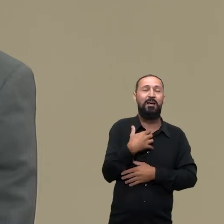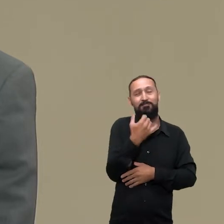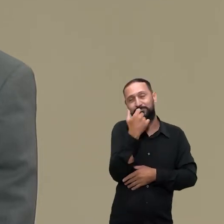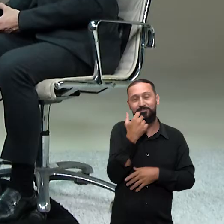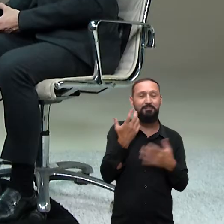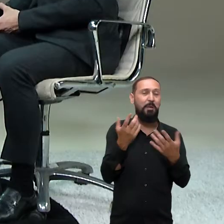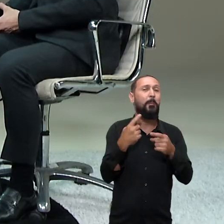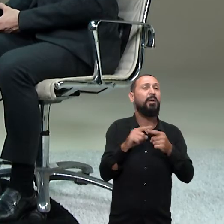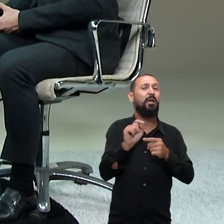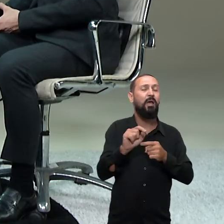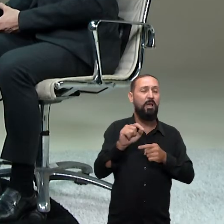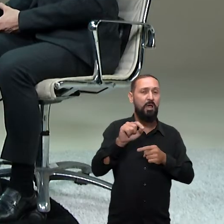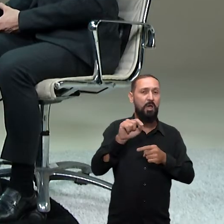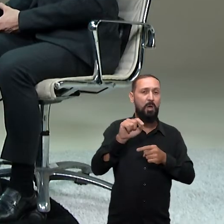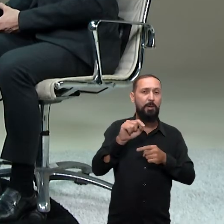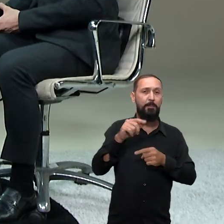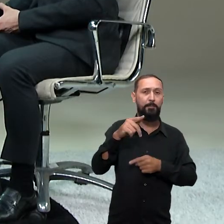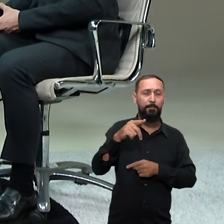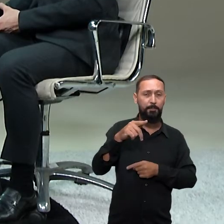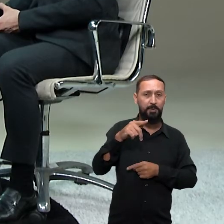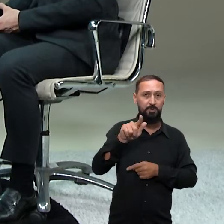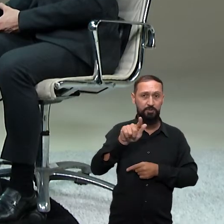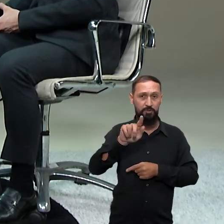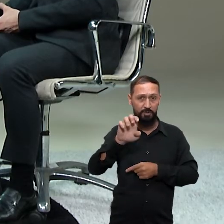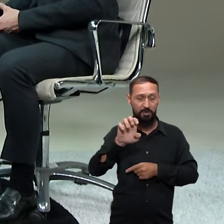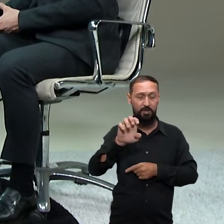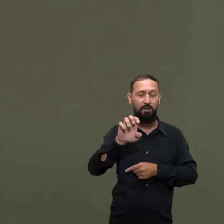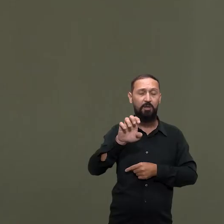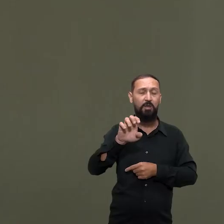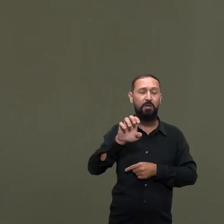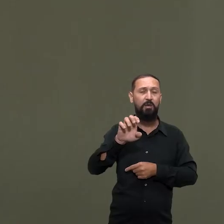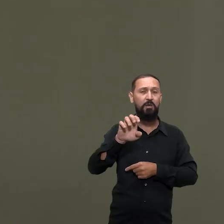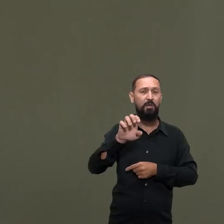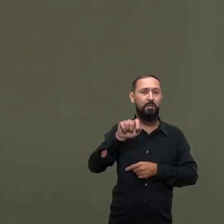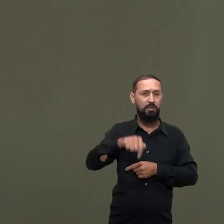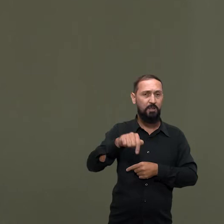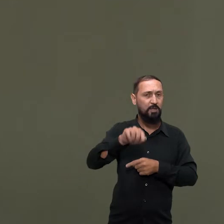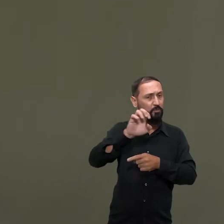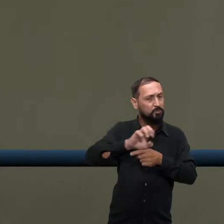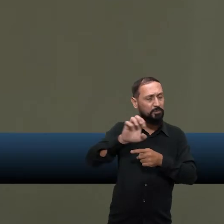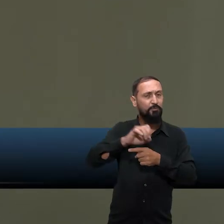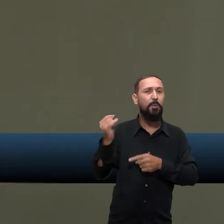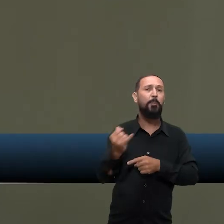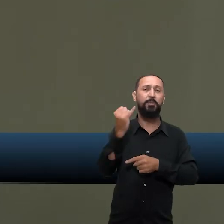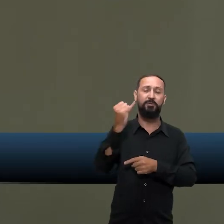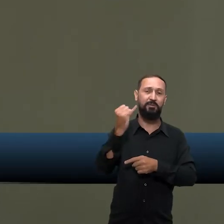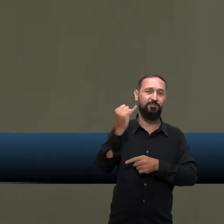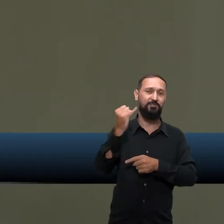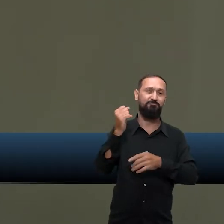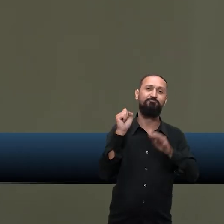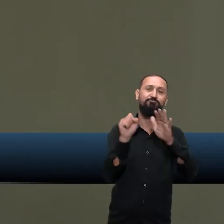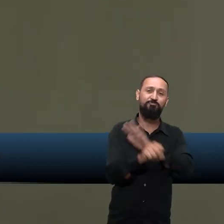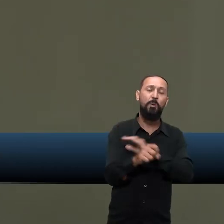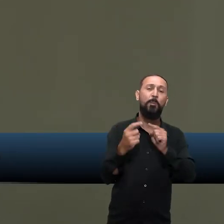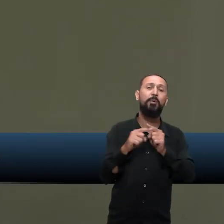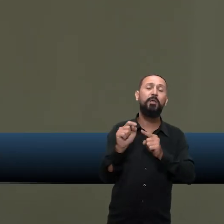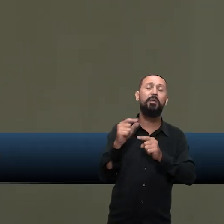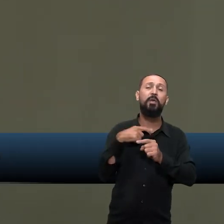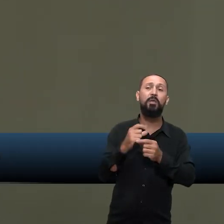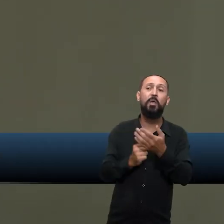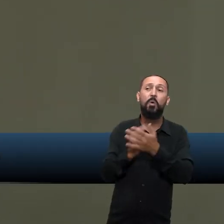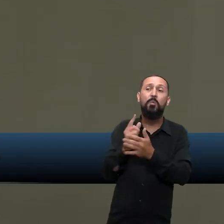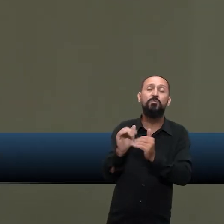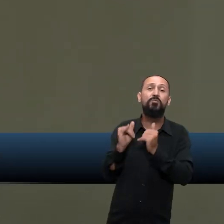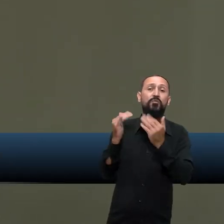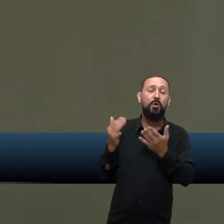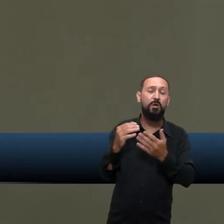modéstia, né? A Procuradoria-Geral do Estado realmente fez história. Isso é importante que se diga, é que o estabelecimento importador,